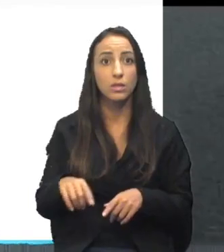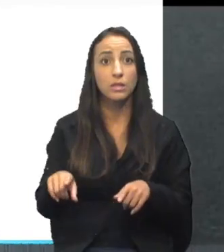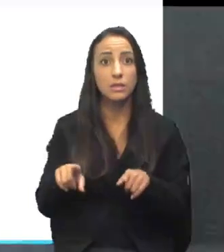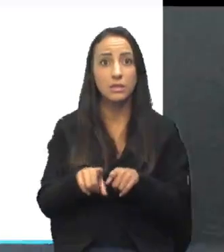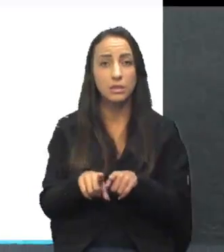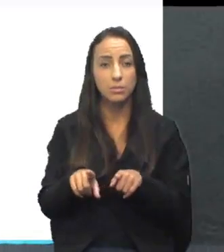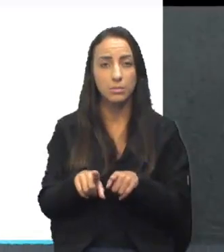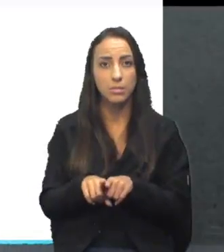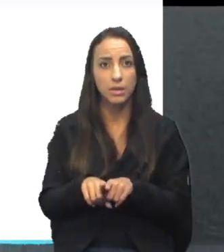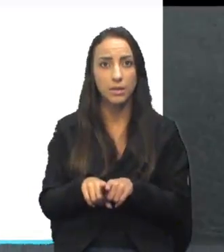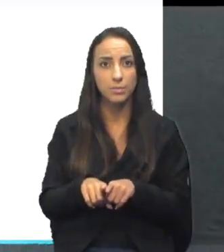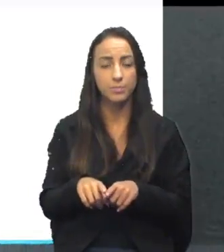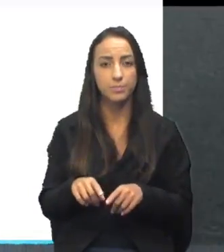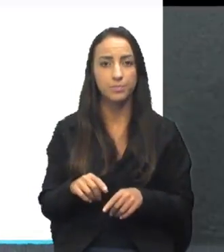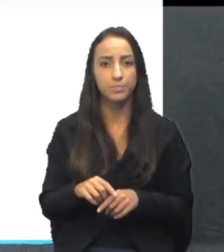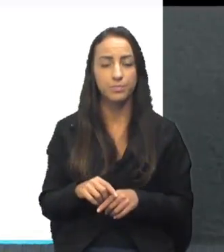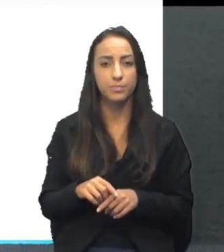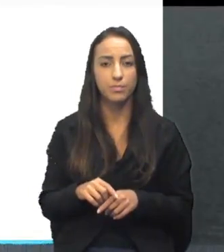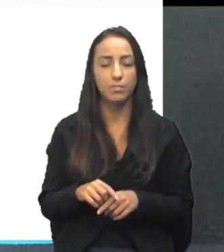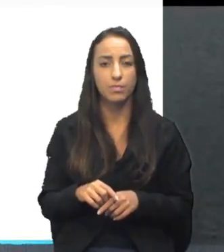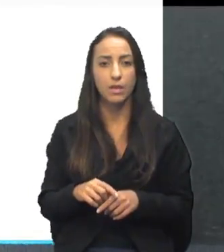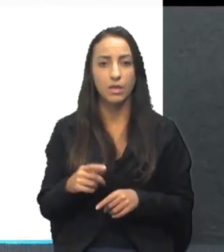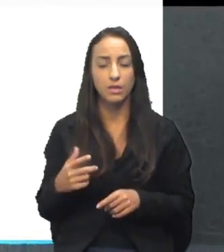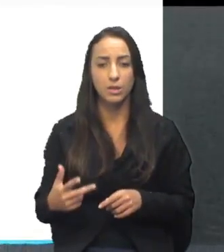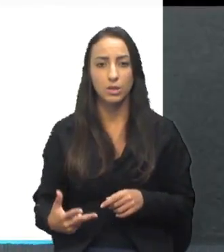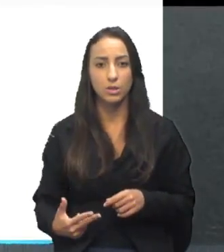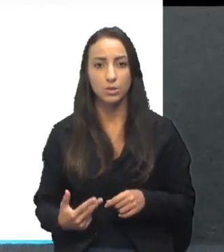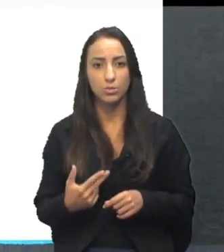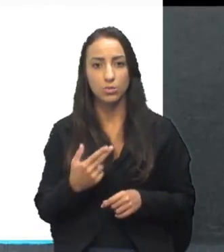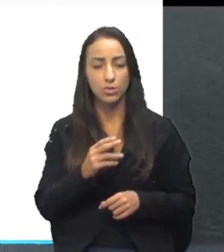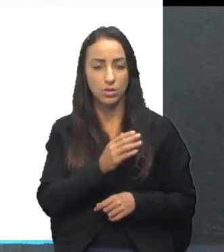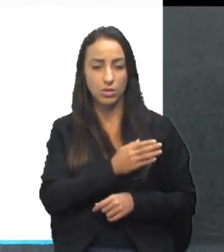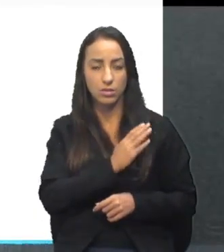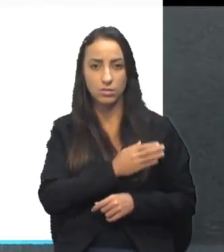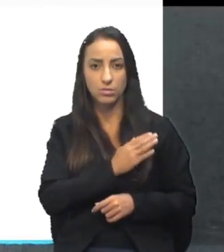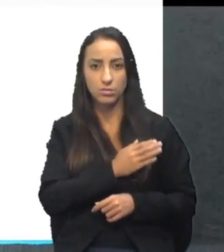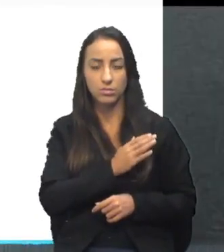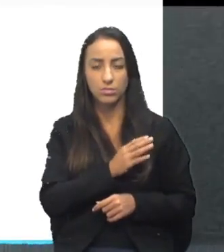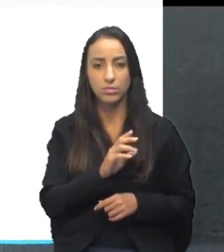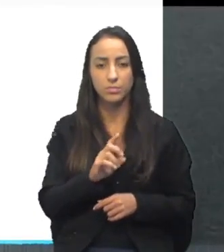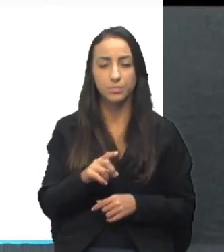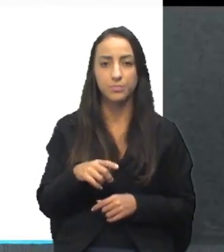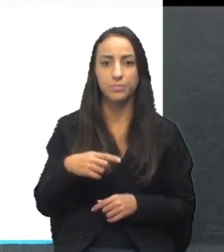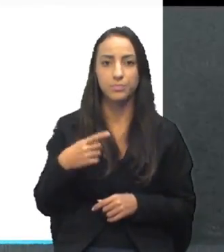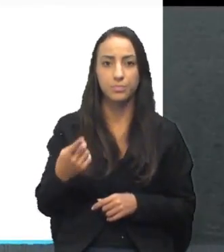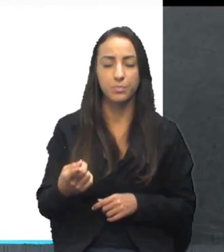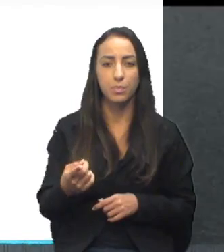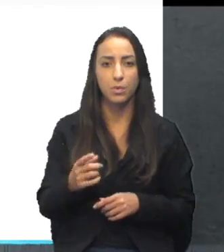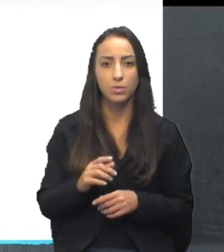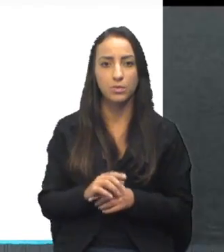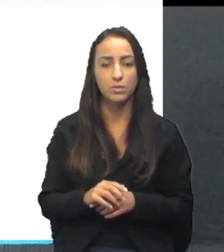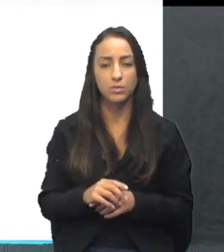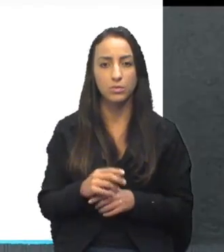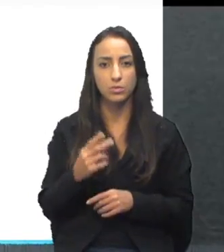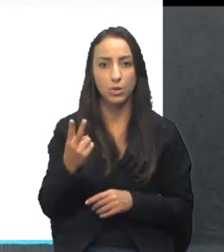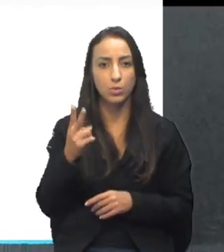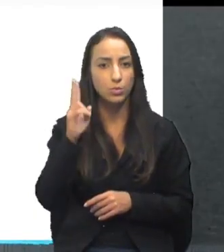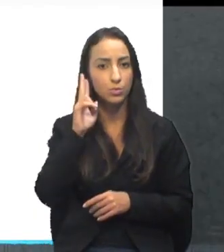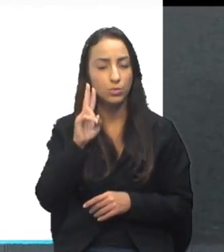também em cirurgias cardíacas após o segundo dia.